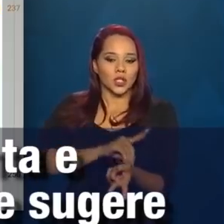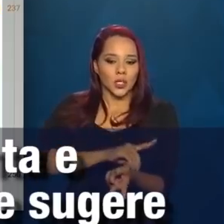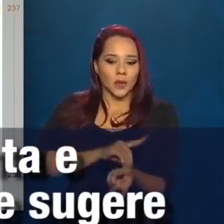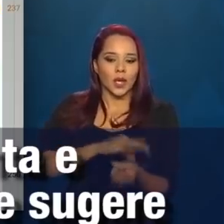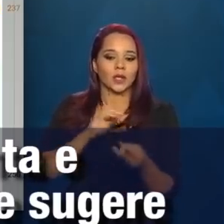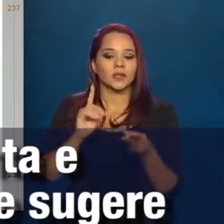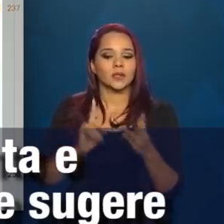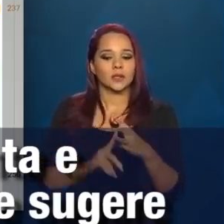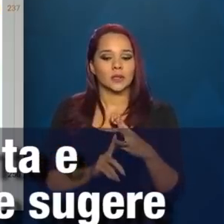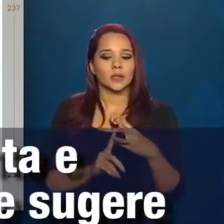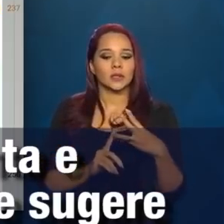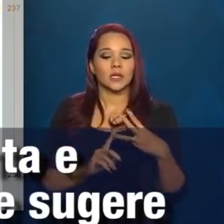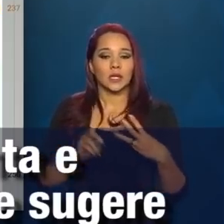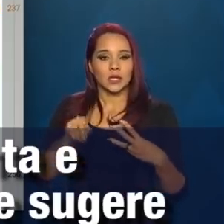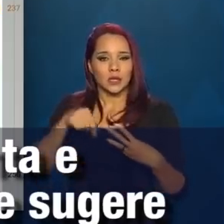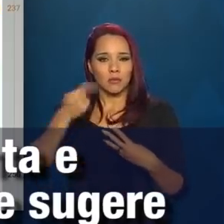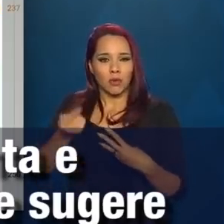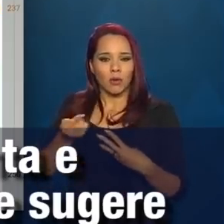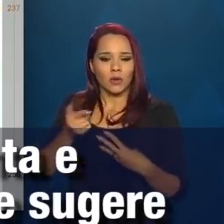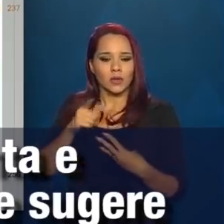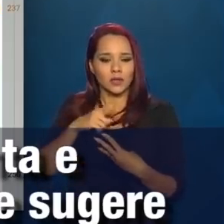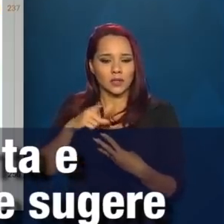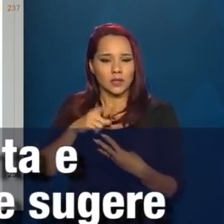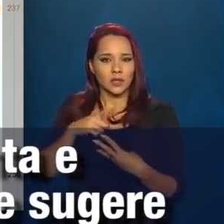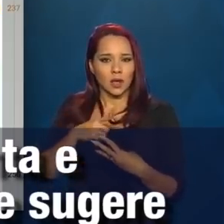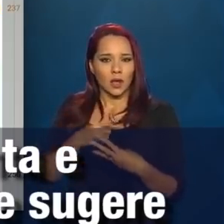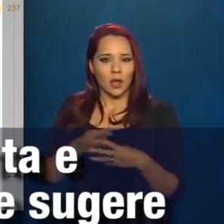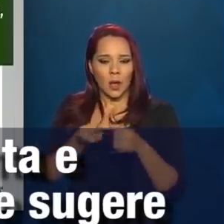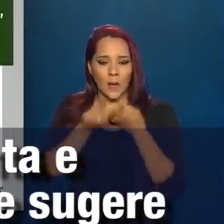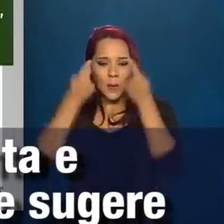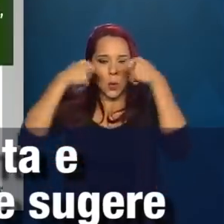e depois a disfunção